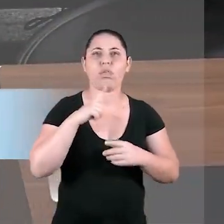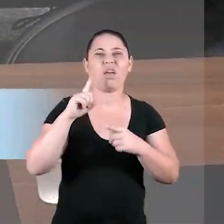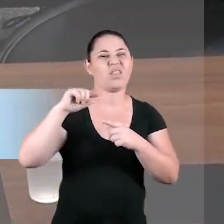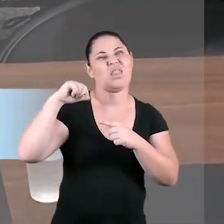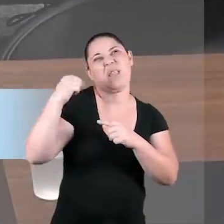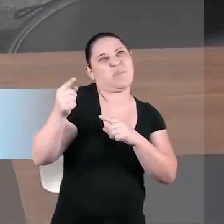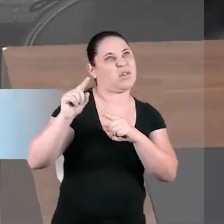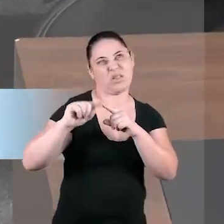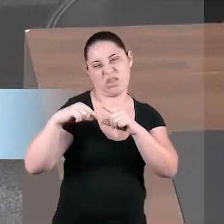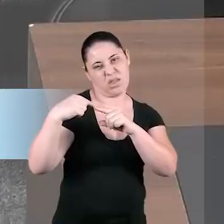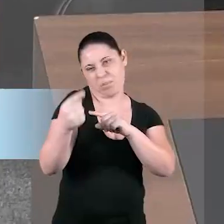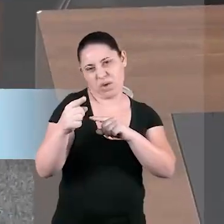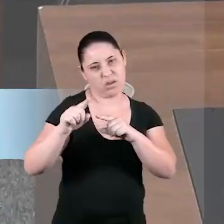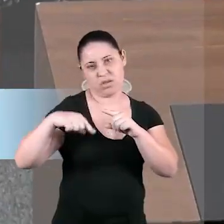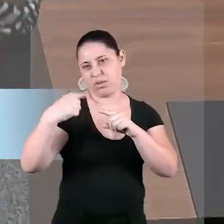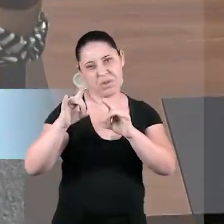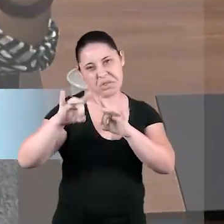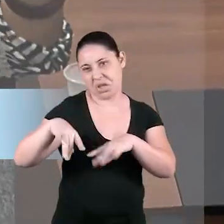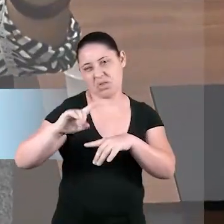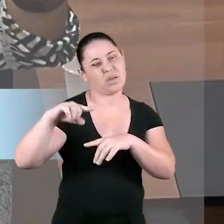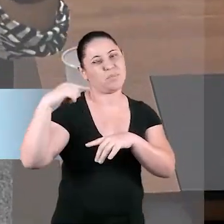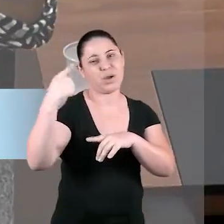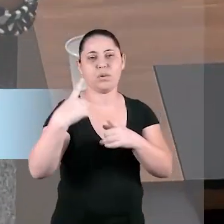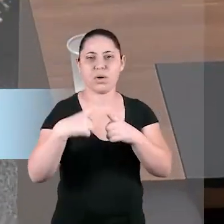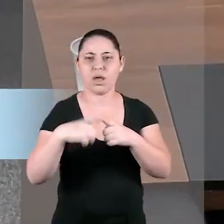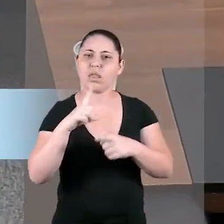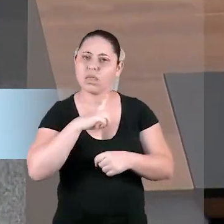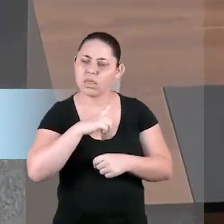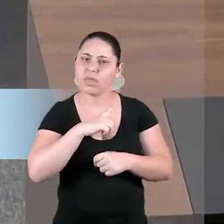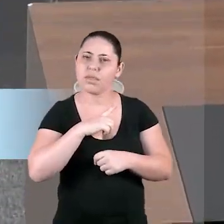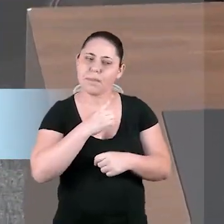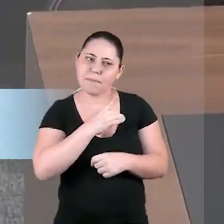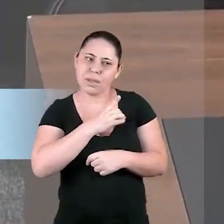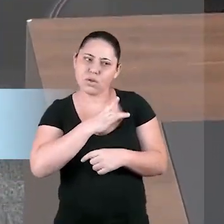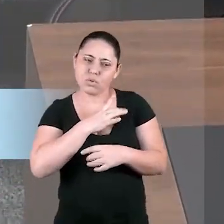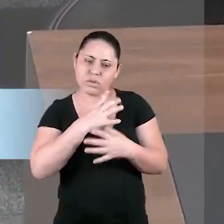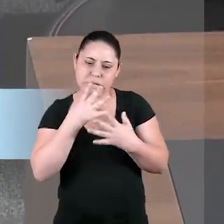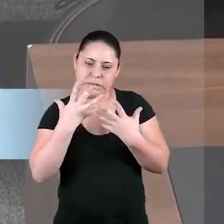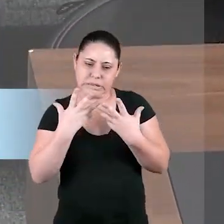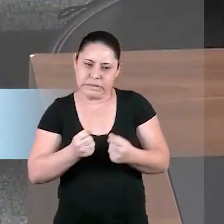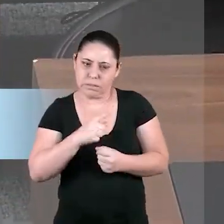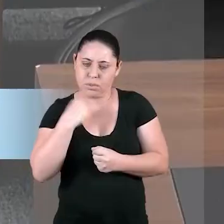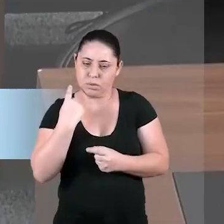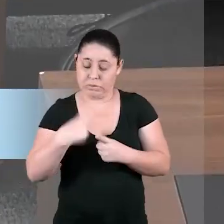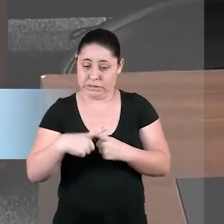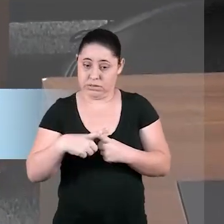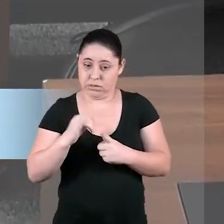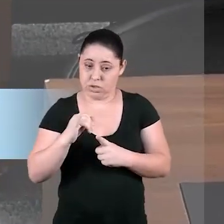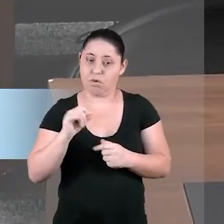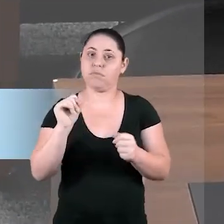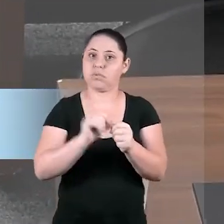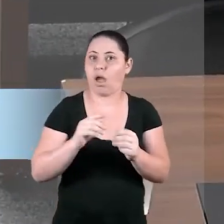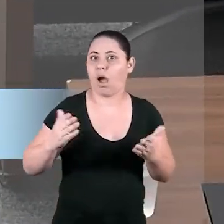para depois. E a gente deixa tudo para depois porque a gente tem medo de assumir que nós vamos morrer. Então, não, se eu fizer